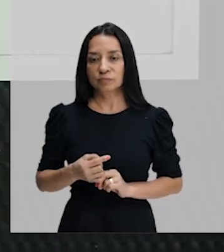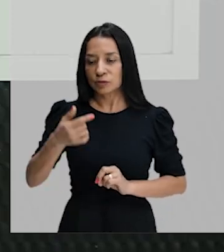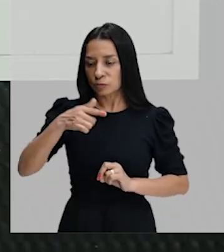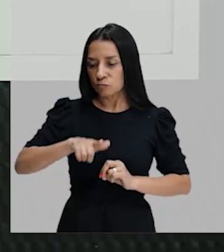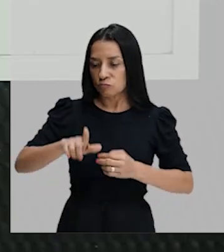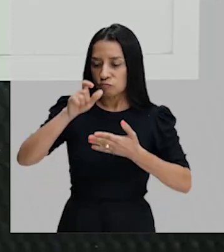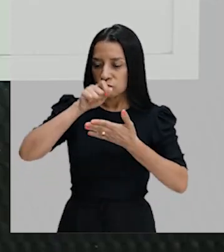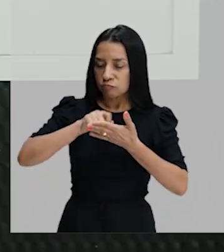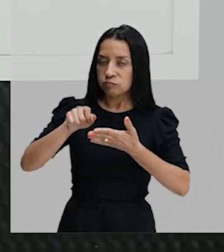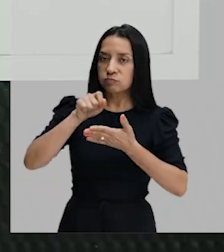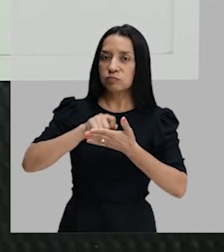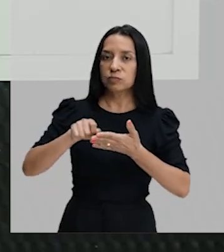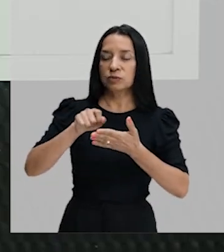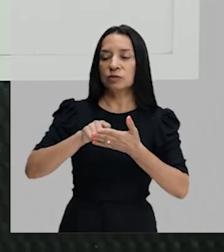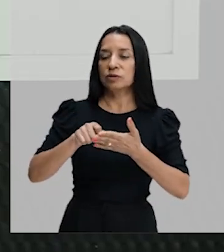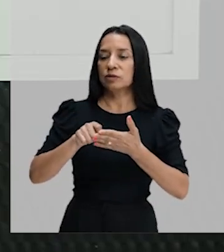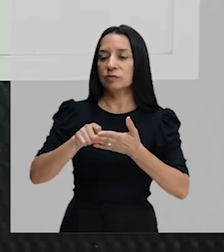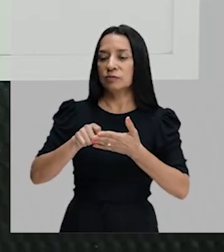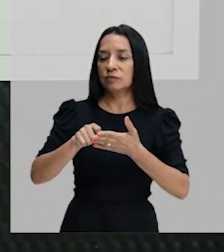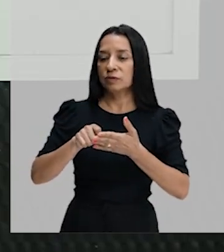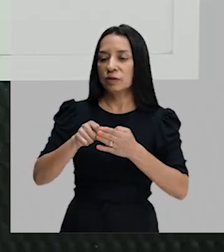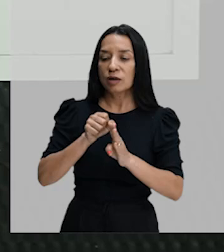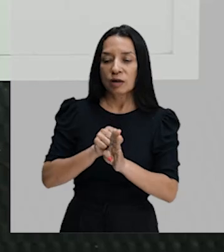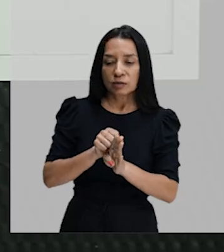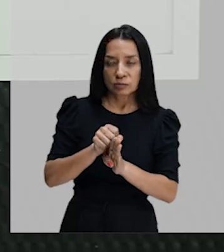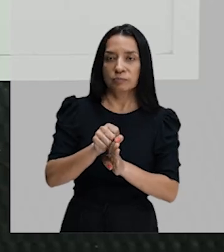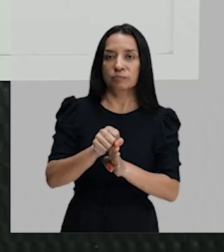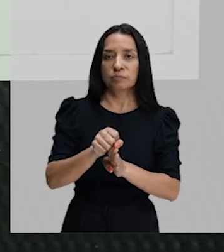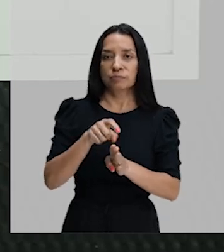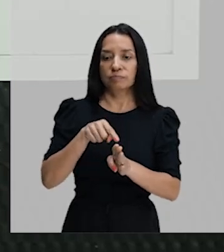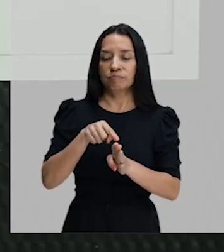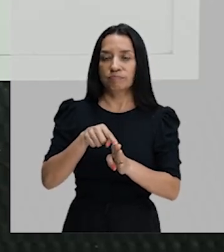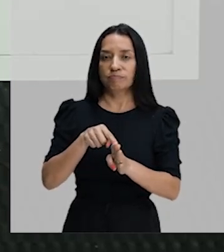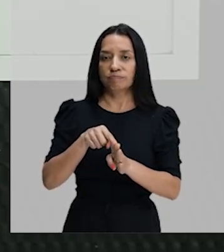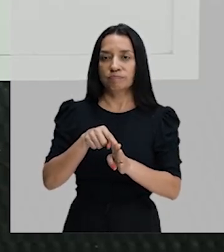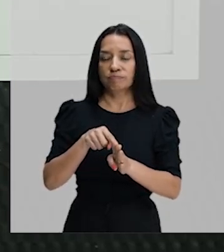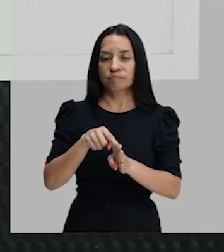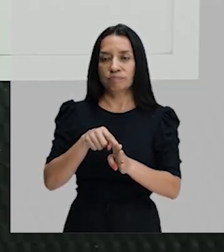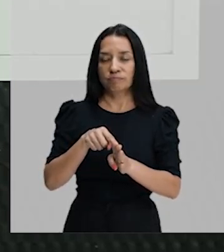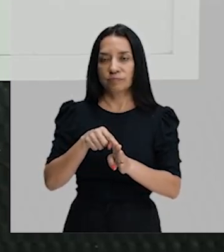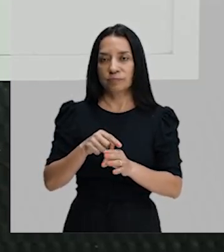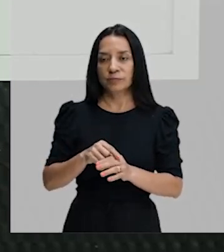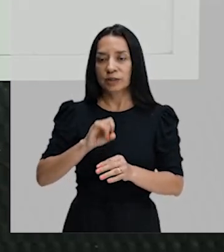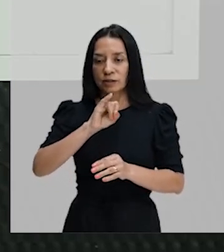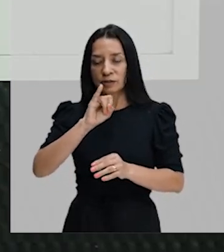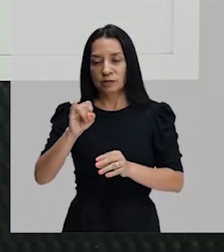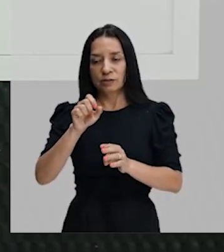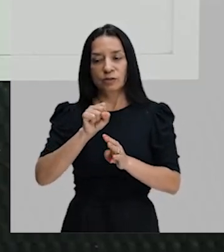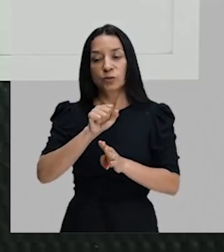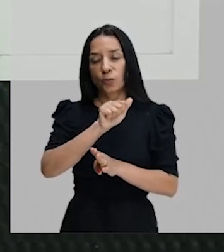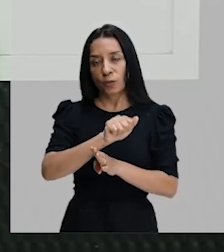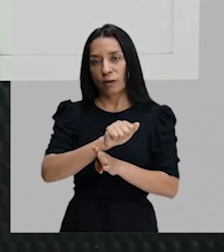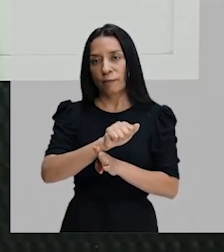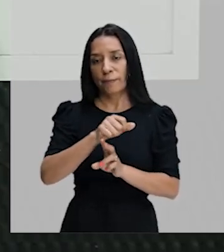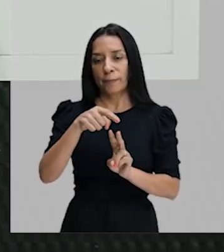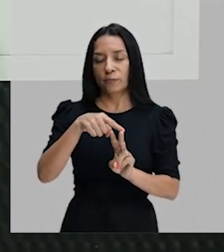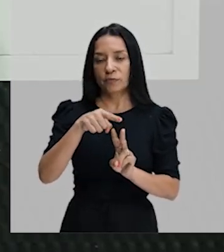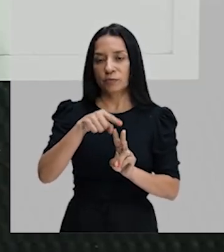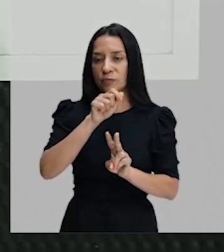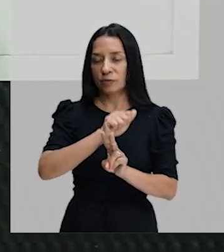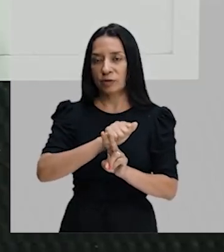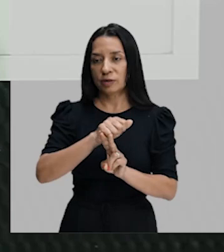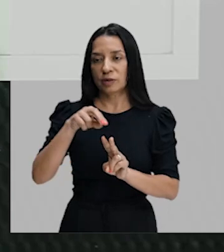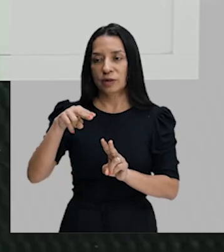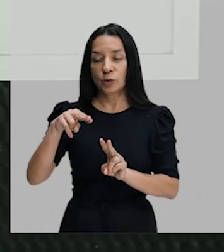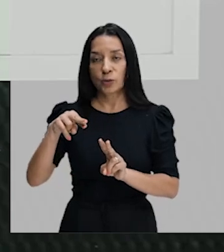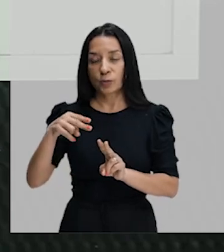reescrever a direção e o sentido dele. Tá certo? Se o vetor A, por exemplo, for igual a 2 e o vetor B